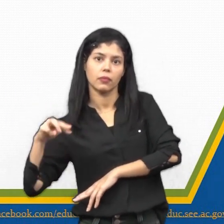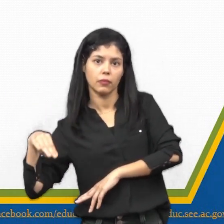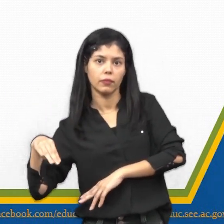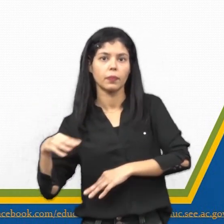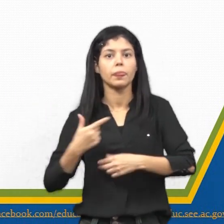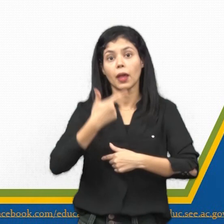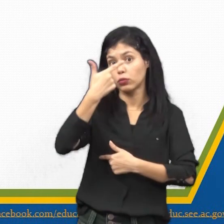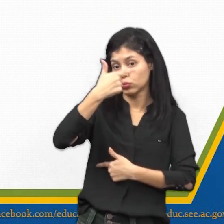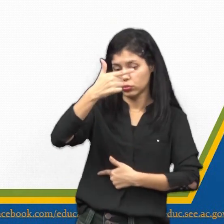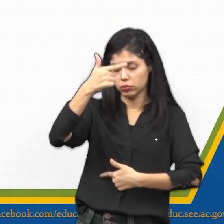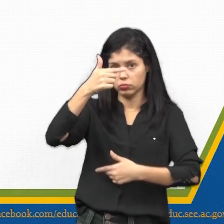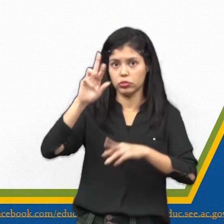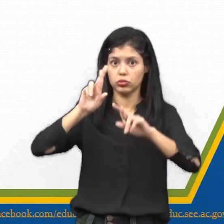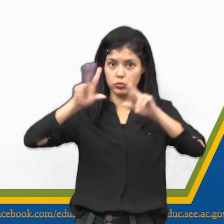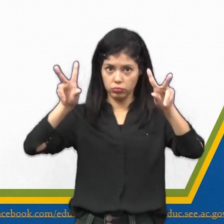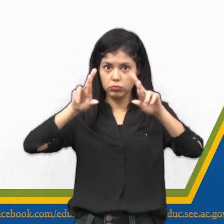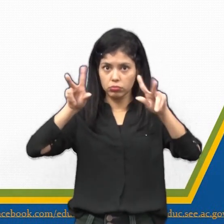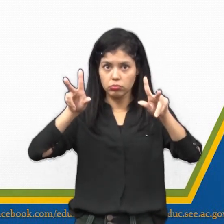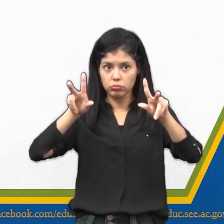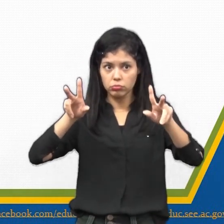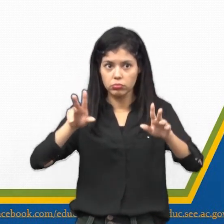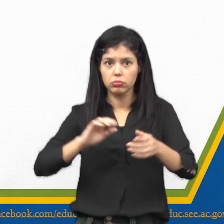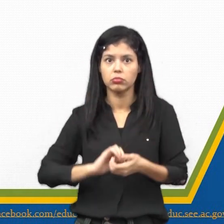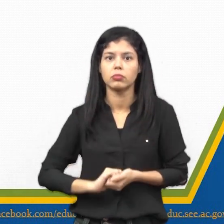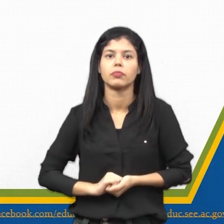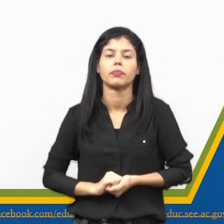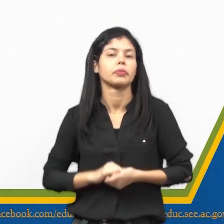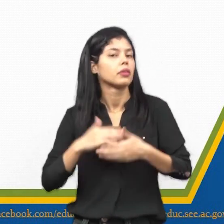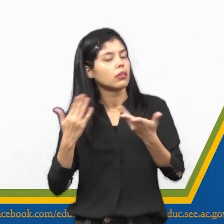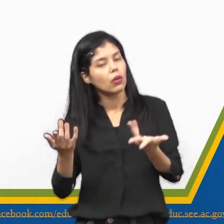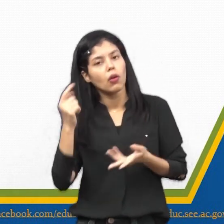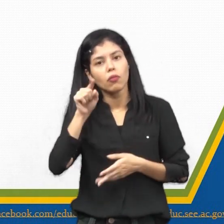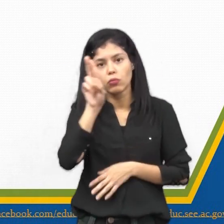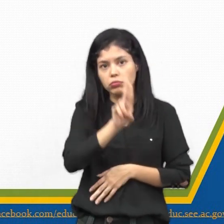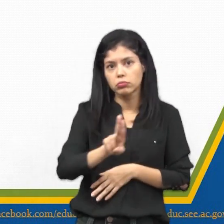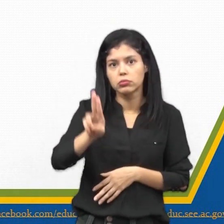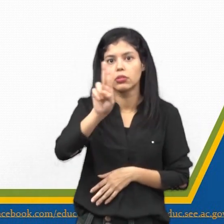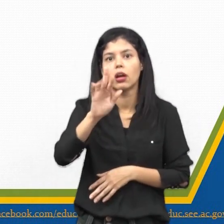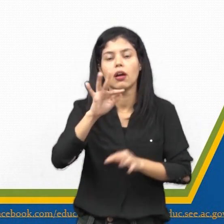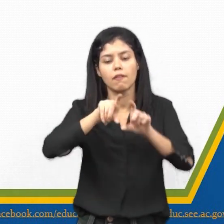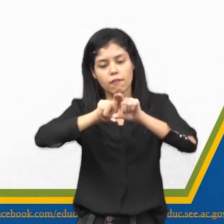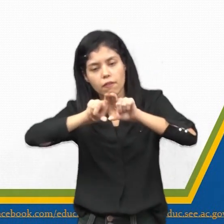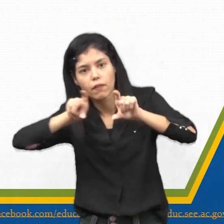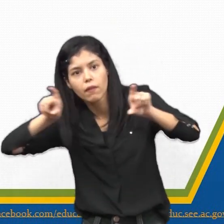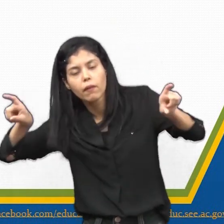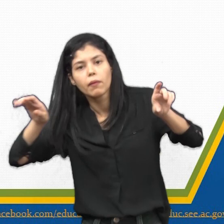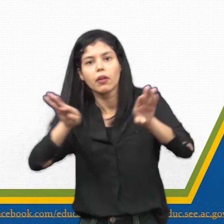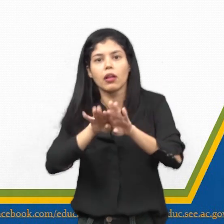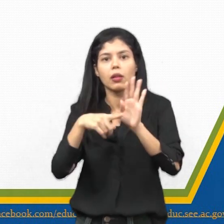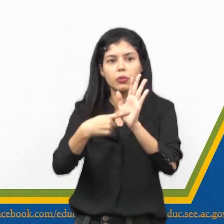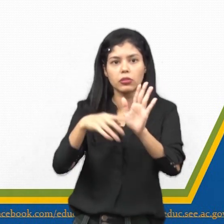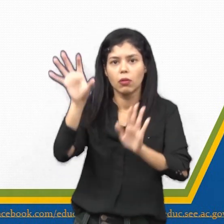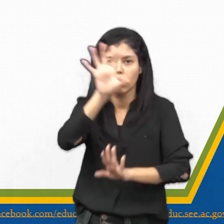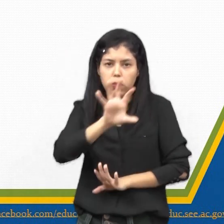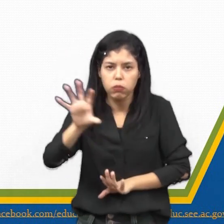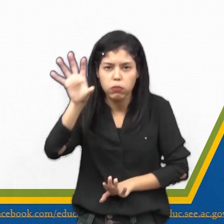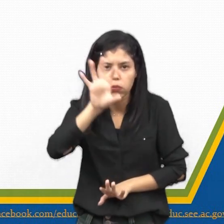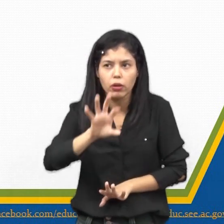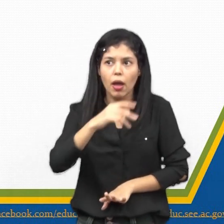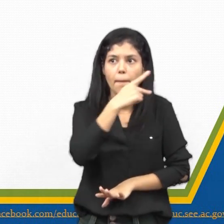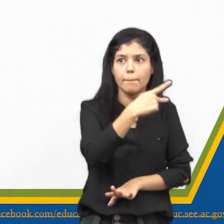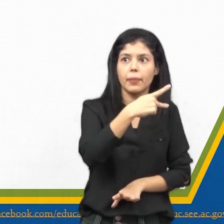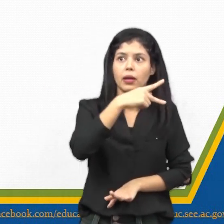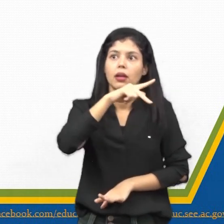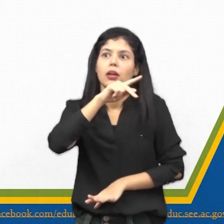que eu tenho dois estados do gás. Eu vou então utilizar a fórmula da equação geral dos gases. P1